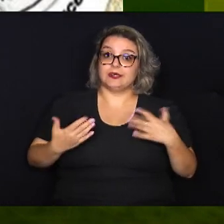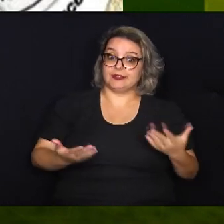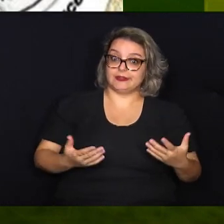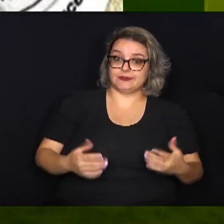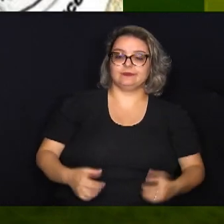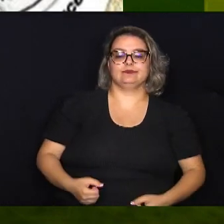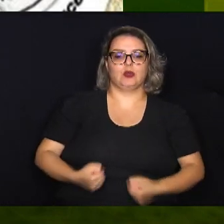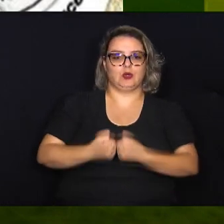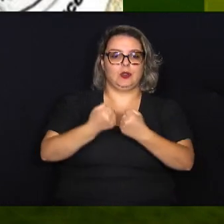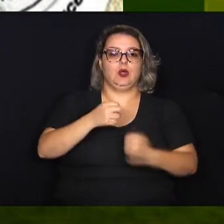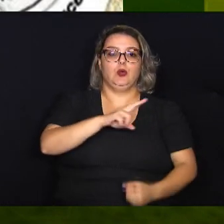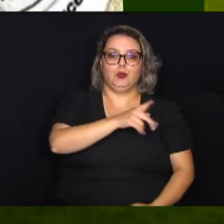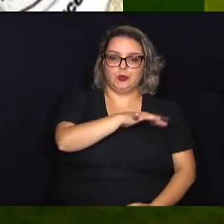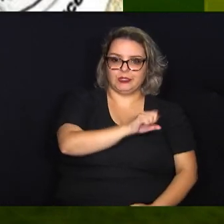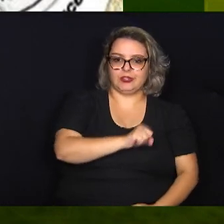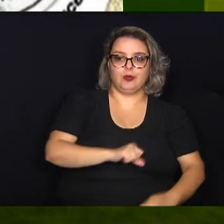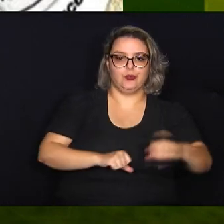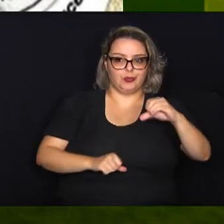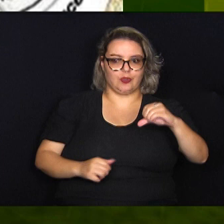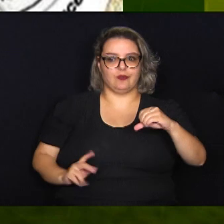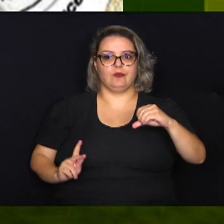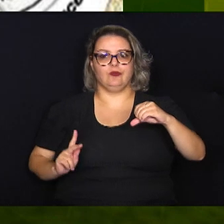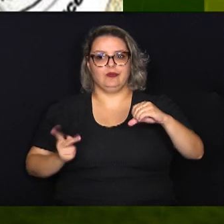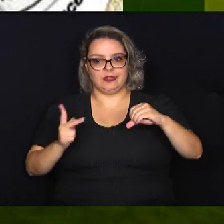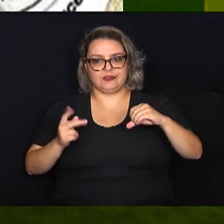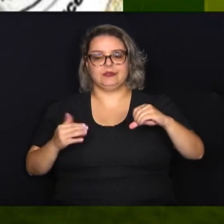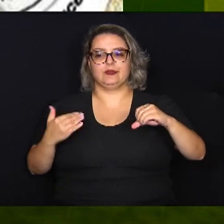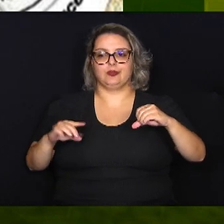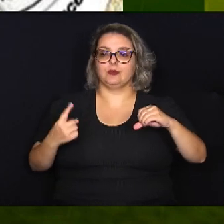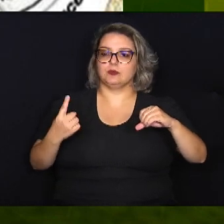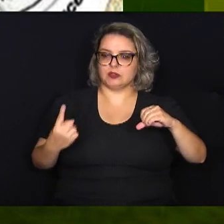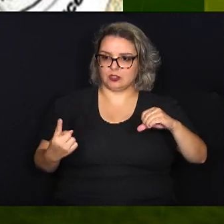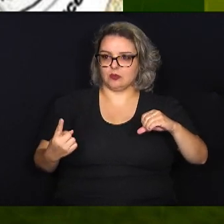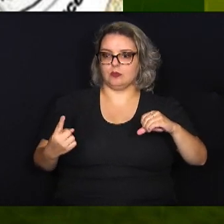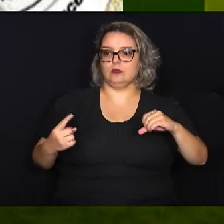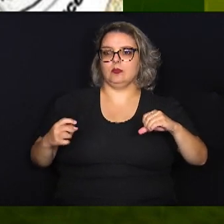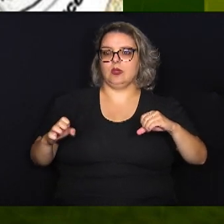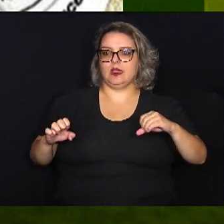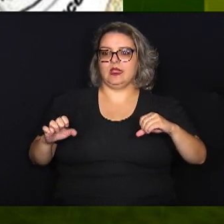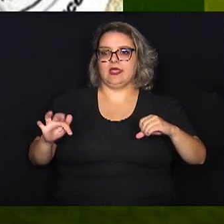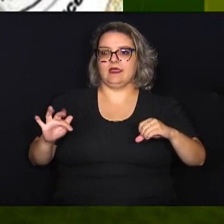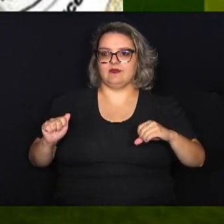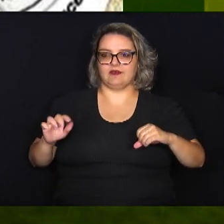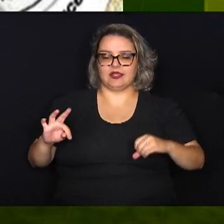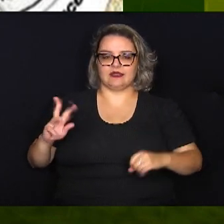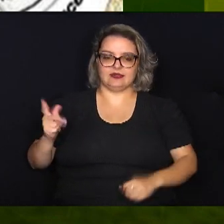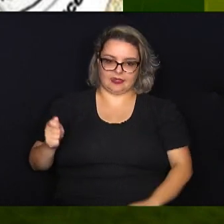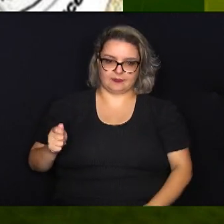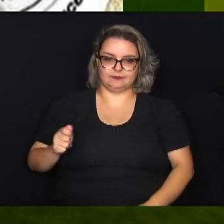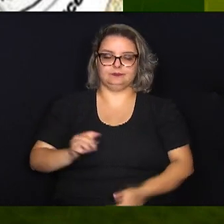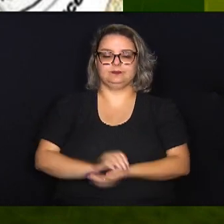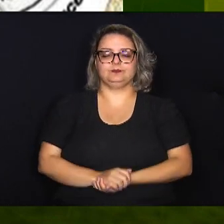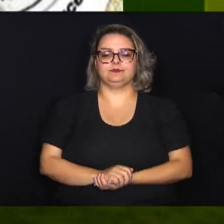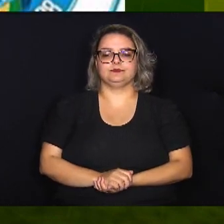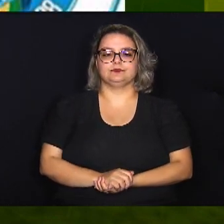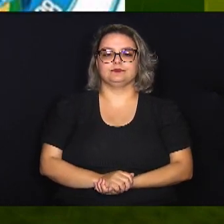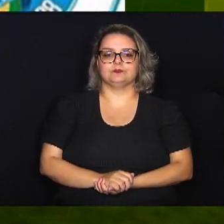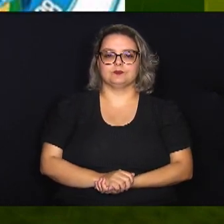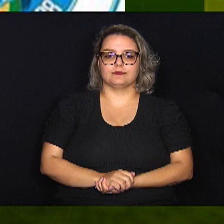entre União São José e a equipe do Efatá Esporte Florense 2, 9-1 para as meninas do União São